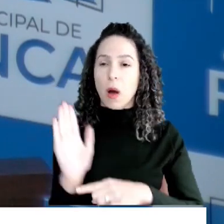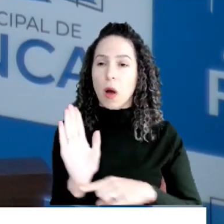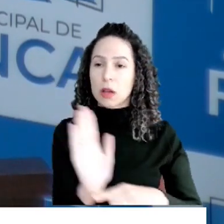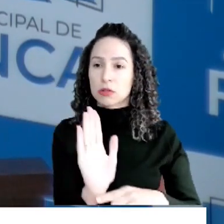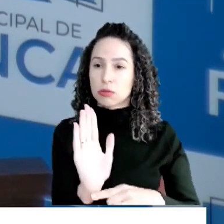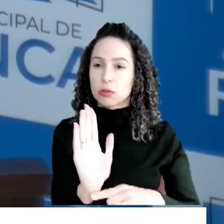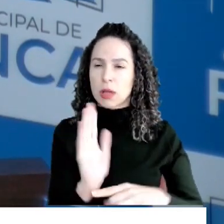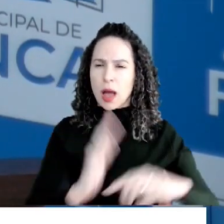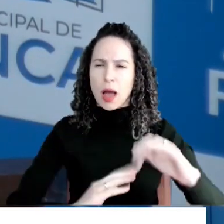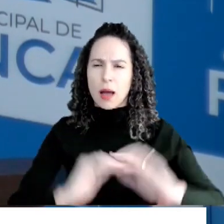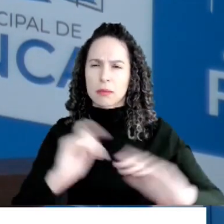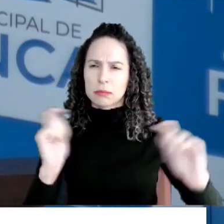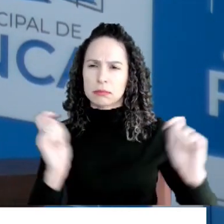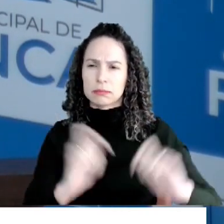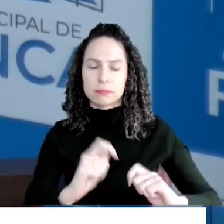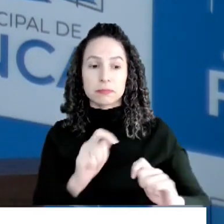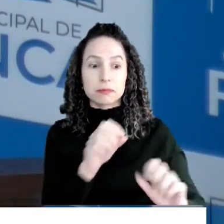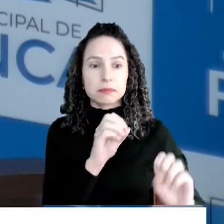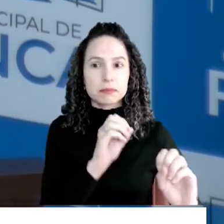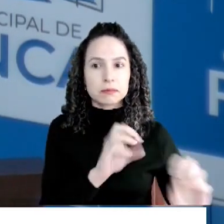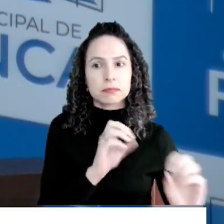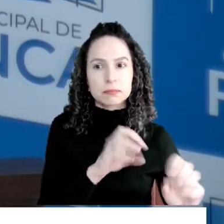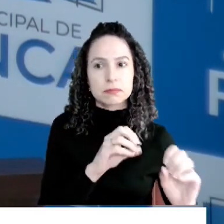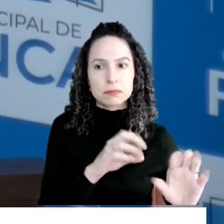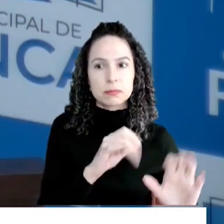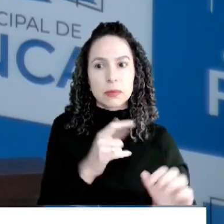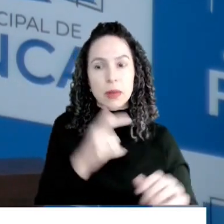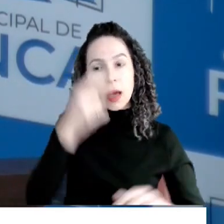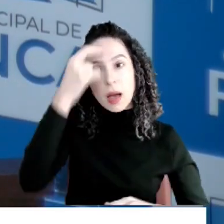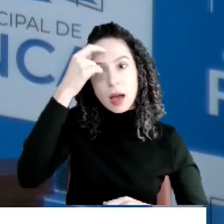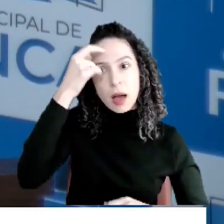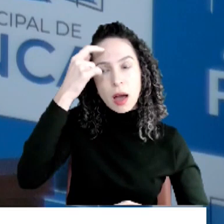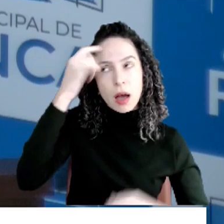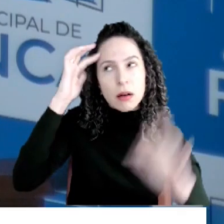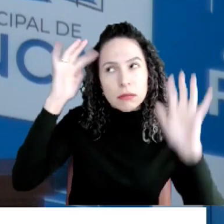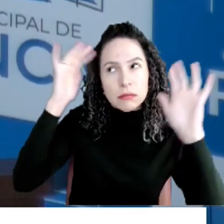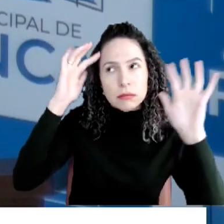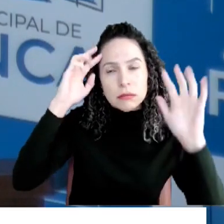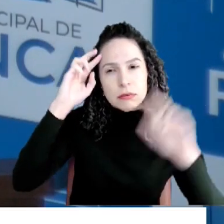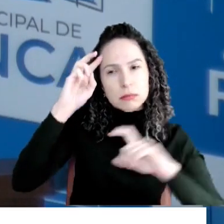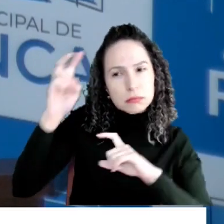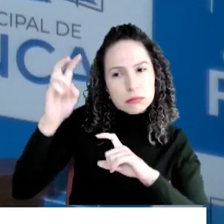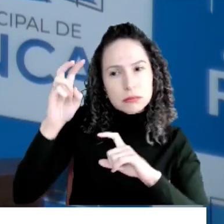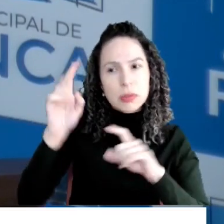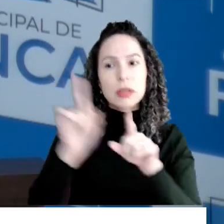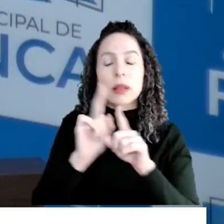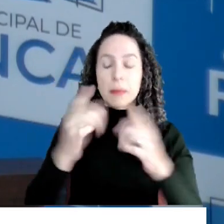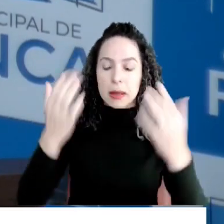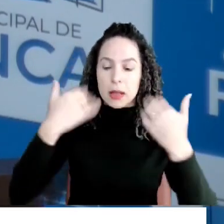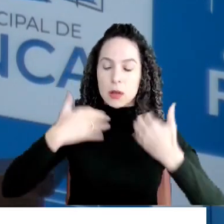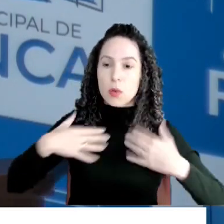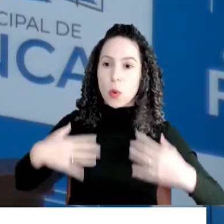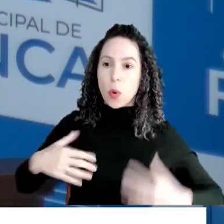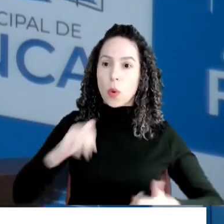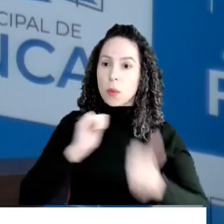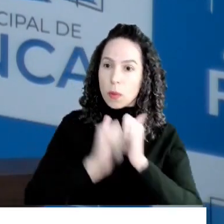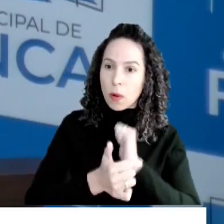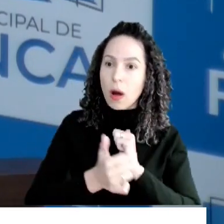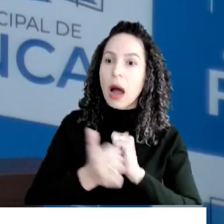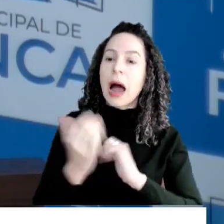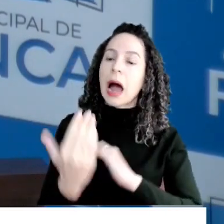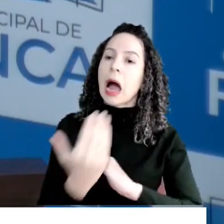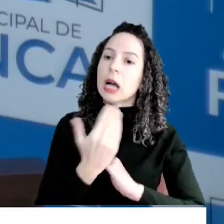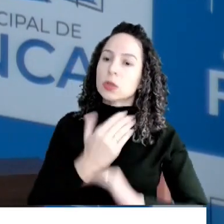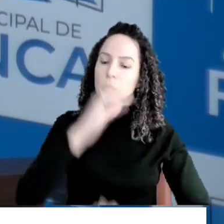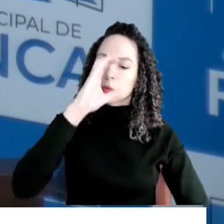de instruir na cognição e na parte esportiva, forma cidadão, educa cidadão e